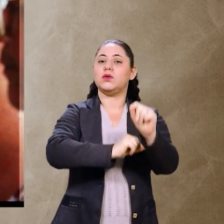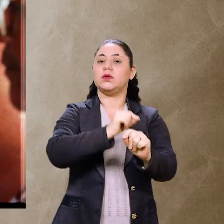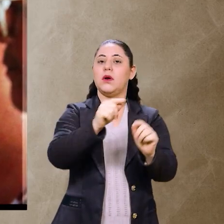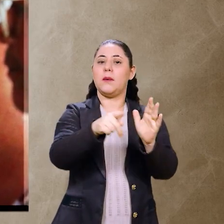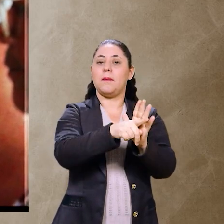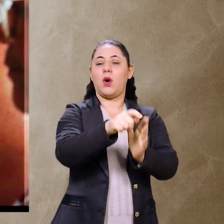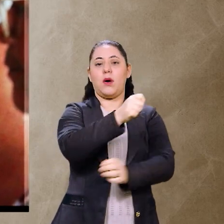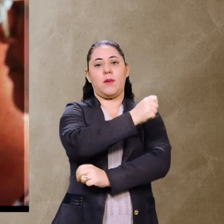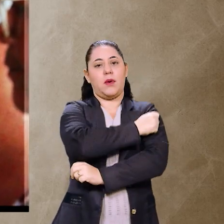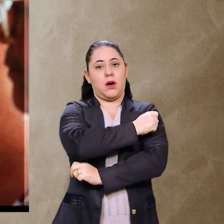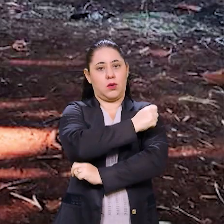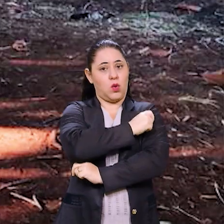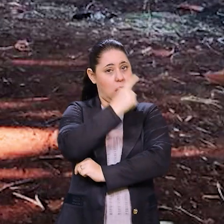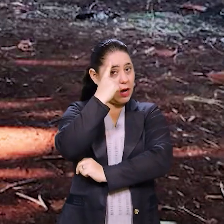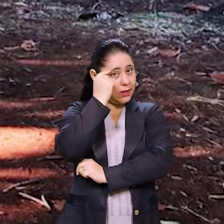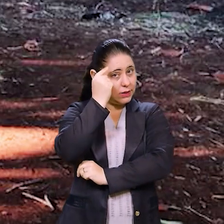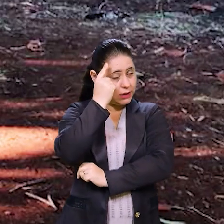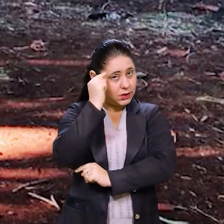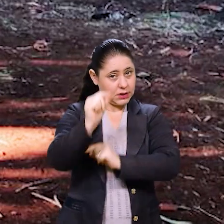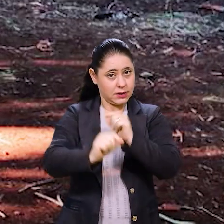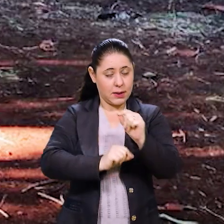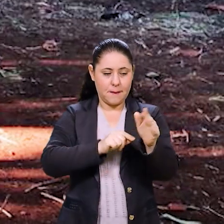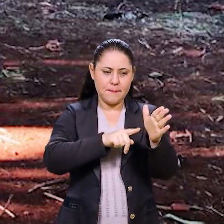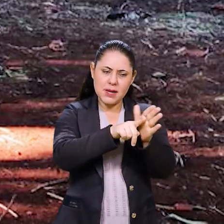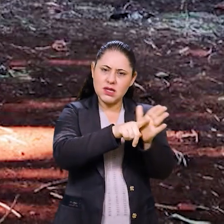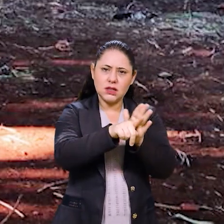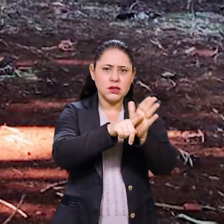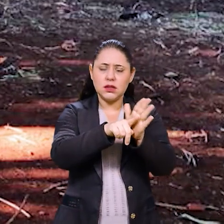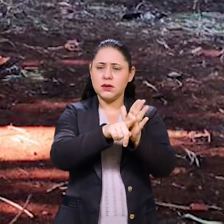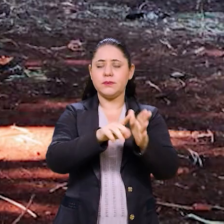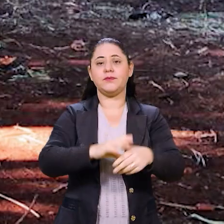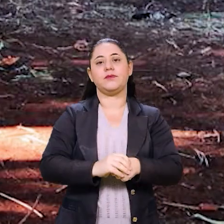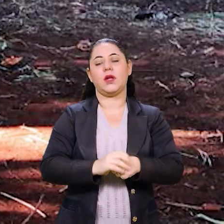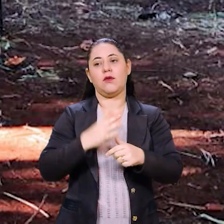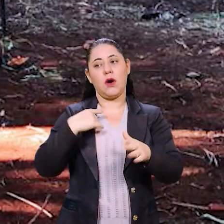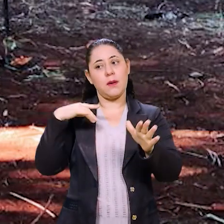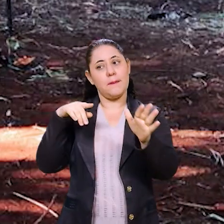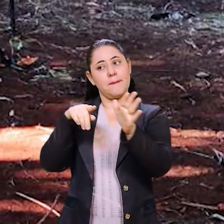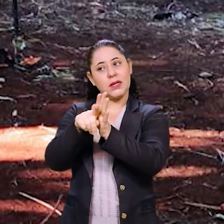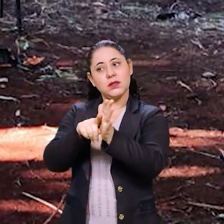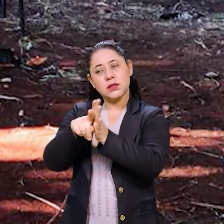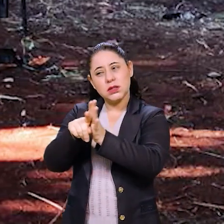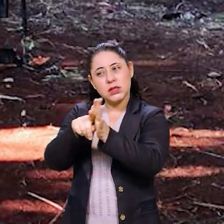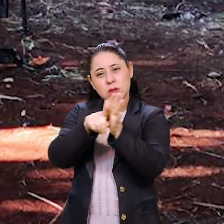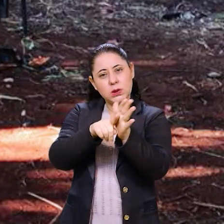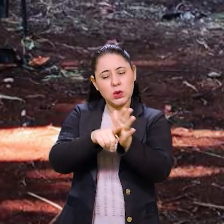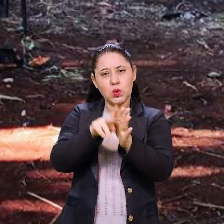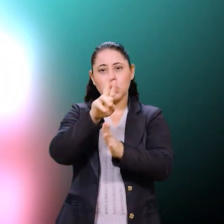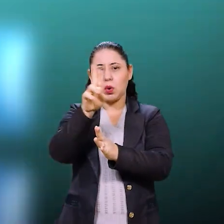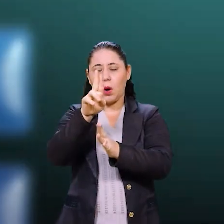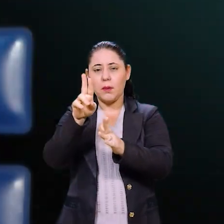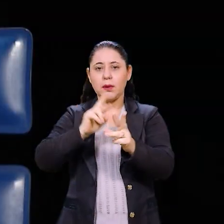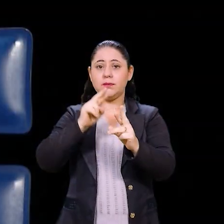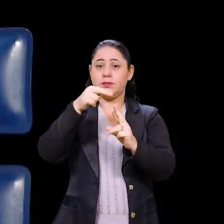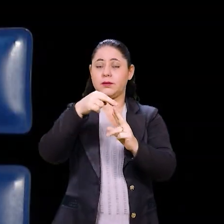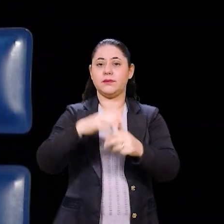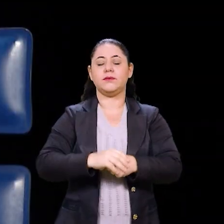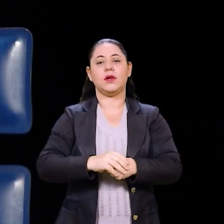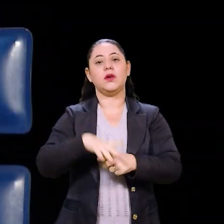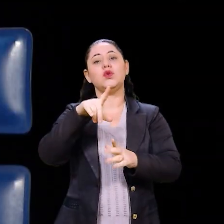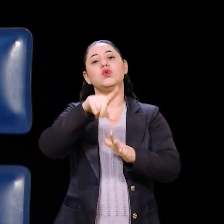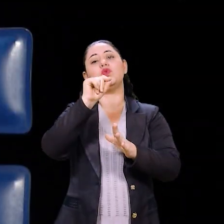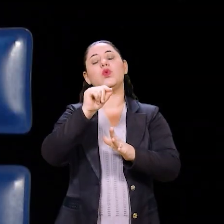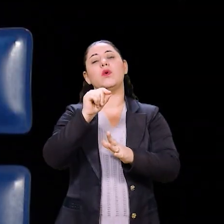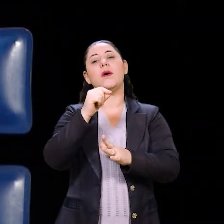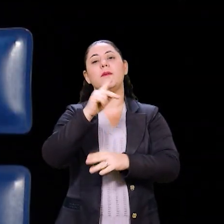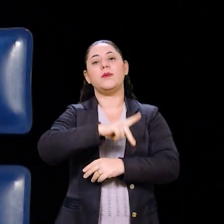àqueles alunos acadêmicos de pesquisa. Então, eu fui pesquisar com grandes nomes e referências, dentre eles